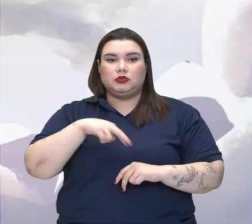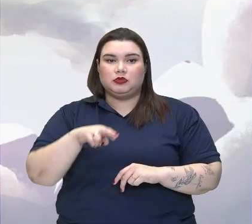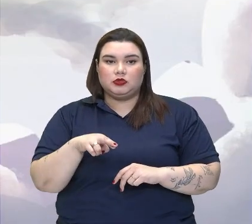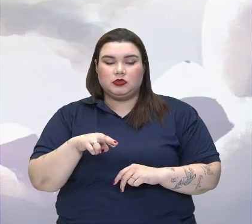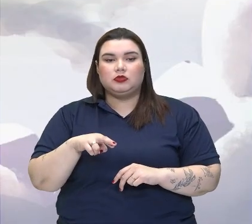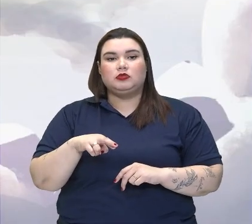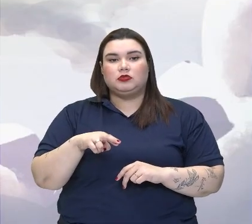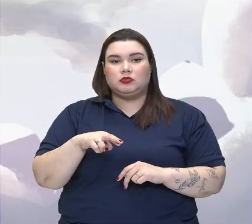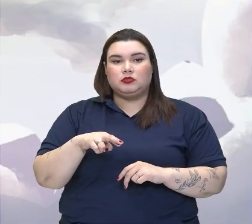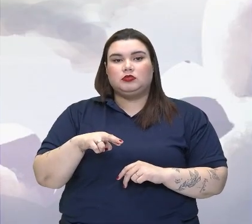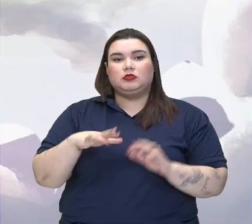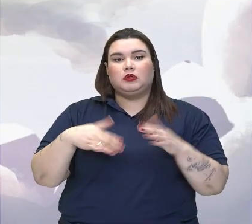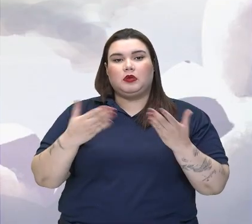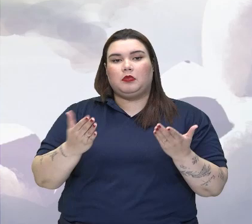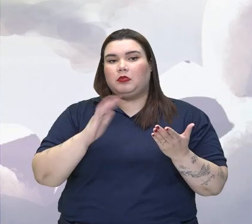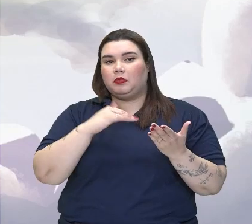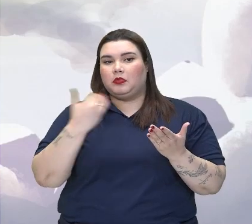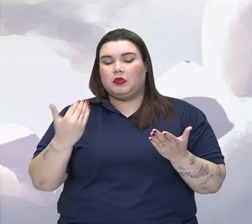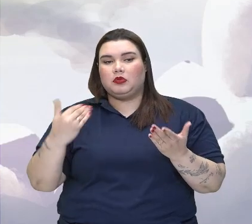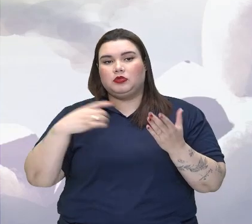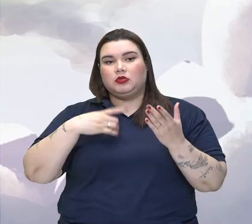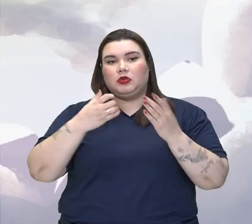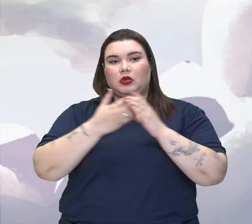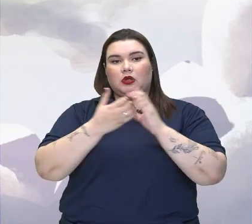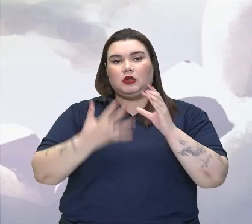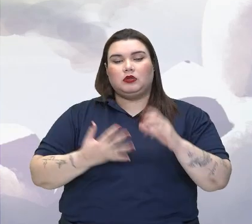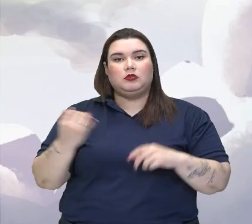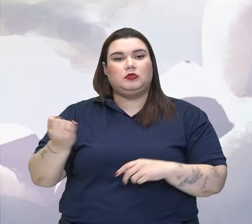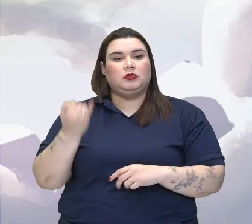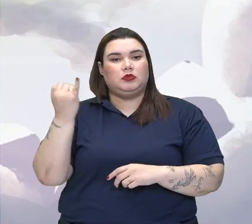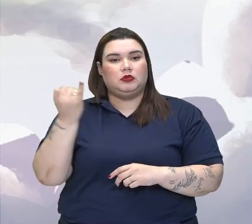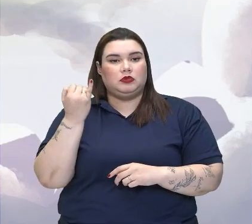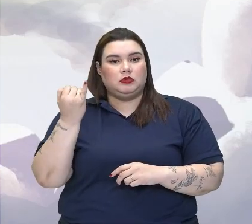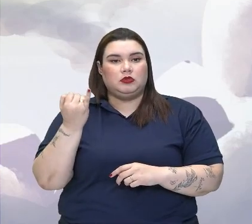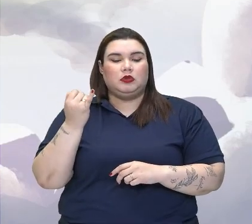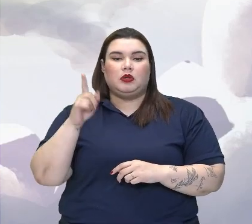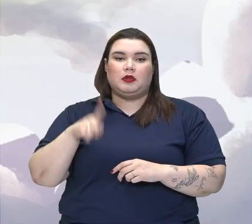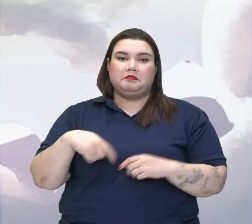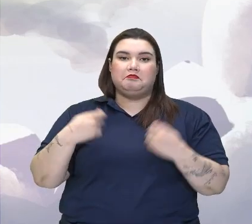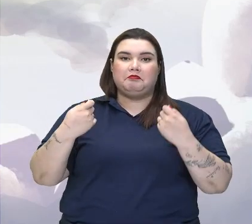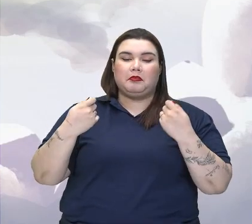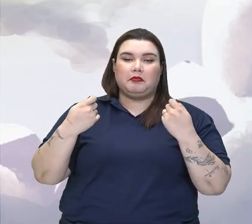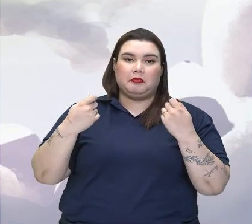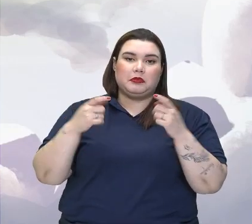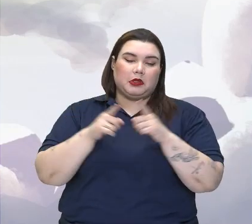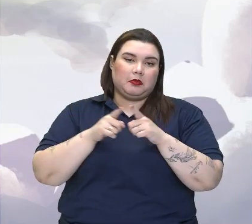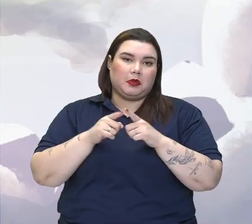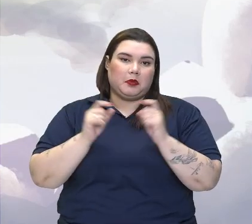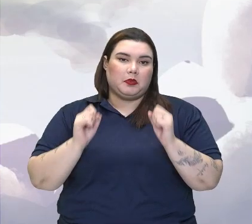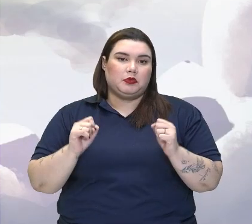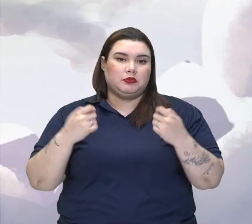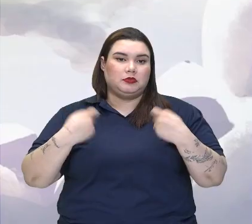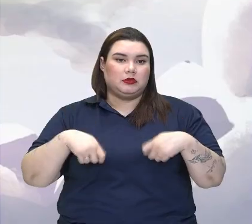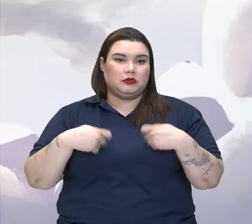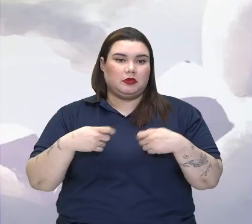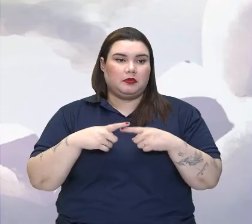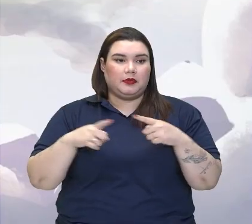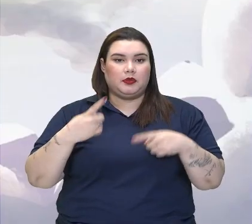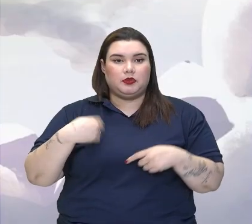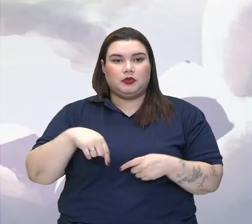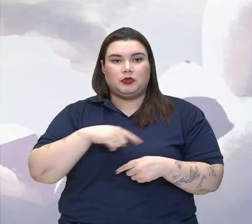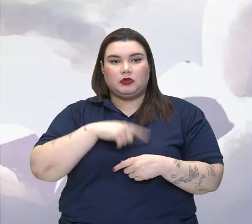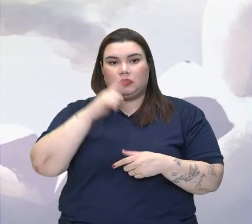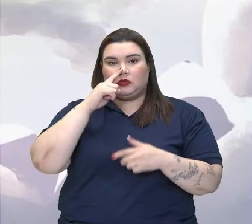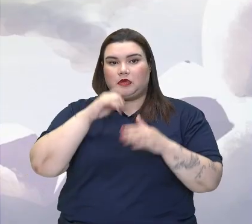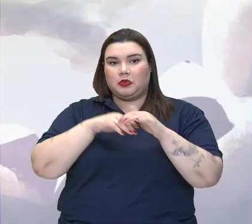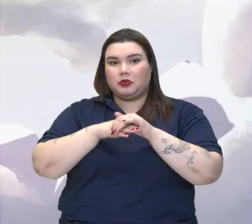religiões, né, a morte ela é um elemento essencial, ela chega a ser necessária, embora nós ainda não nos acostumemos,